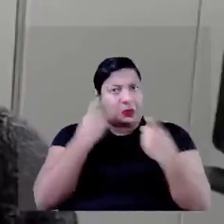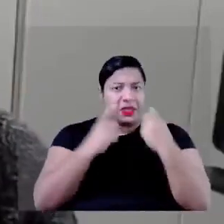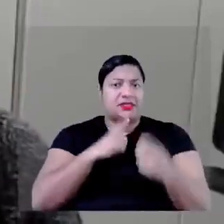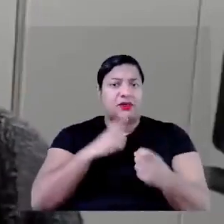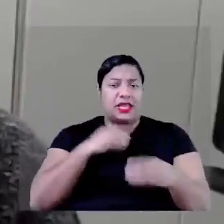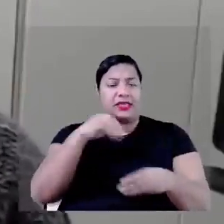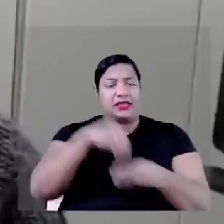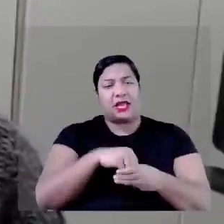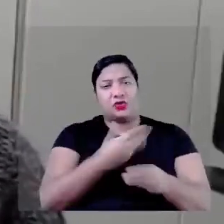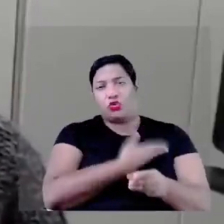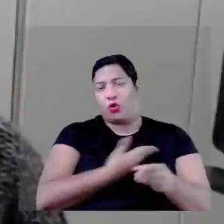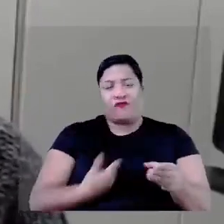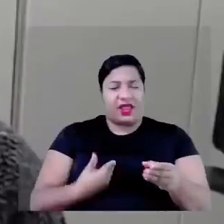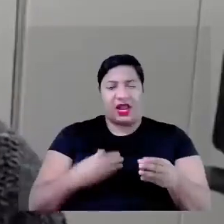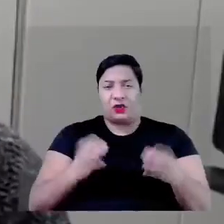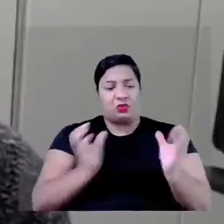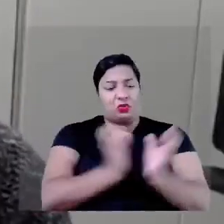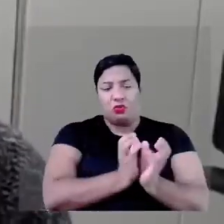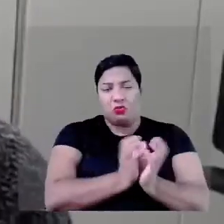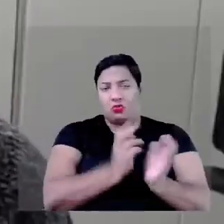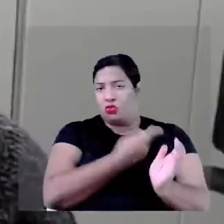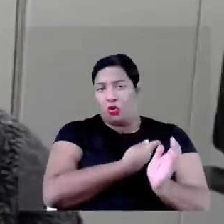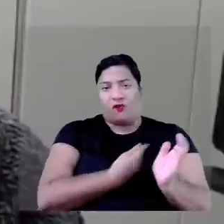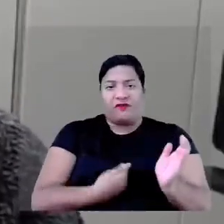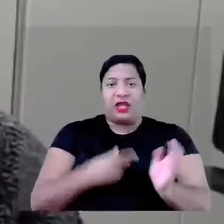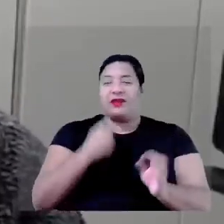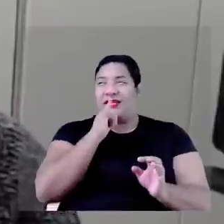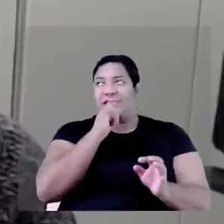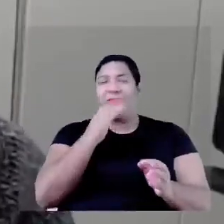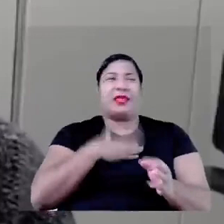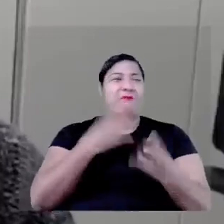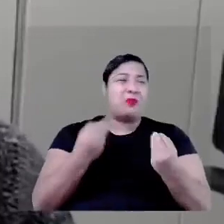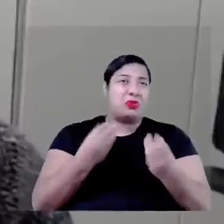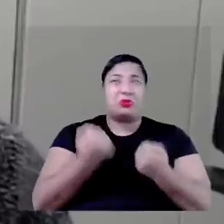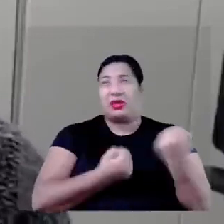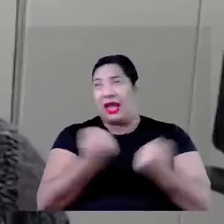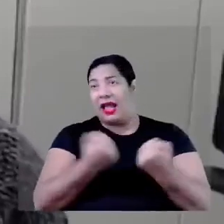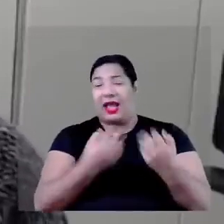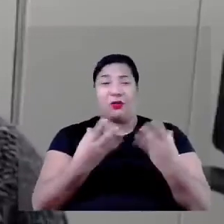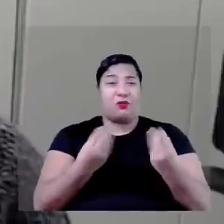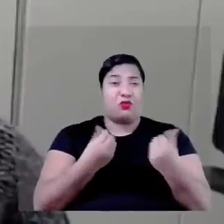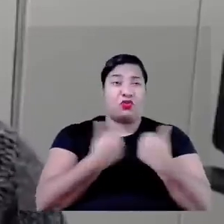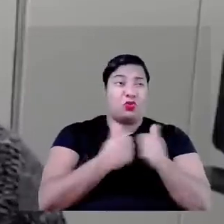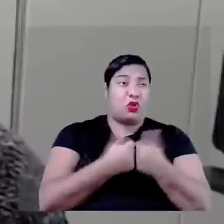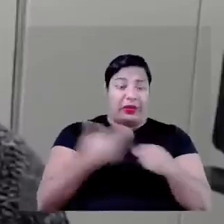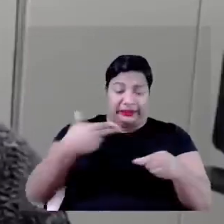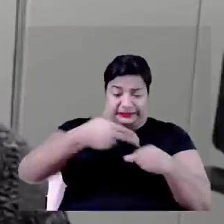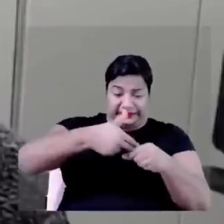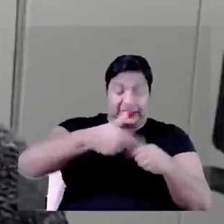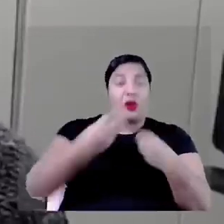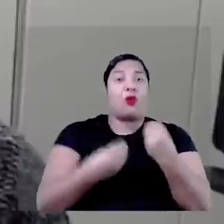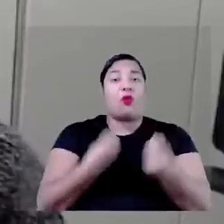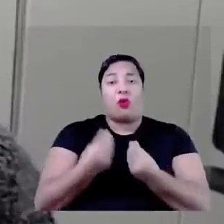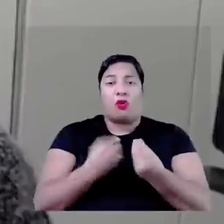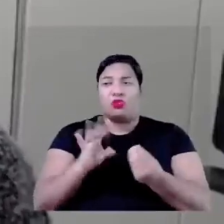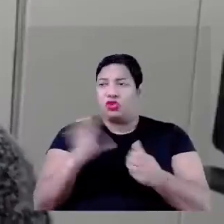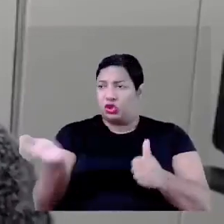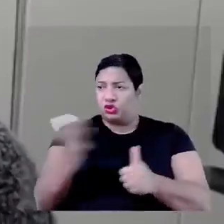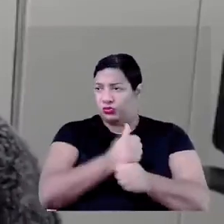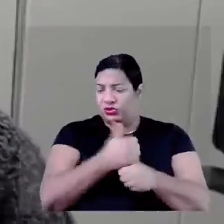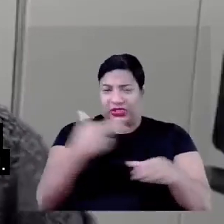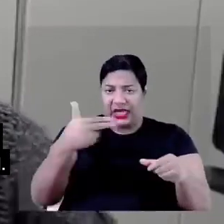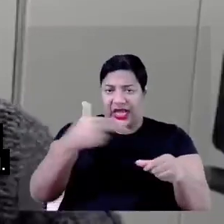públicos. Mas eu tenho uma frota imensa, como é que eu tenho que abastecer essa frota? Basta substituir o combustível